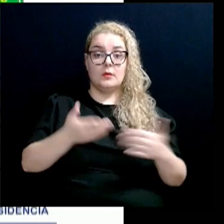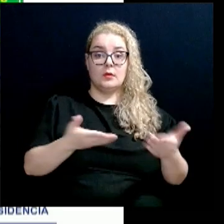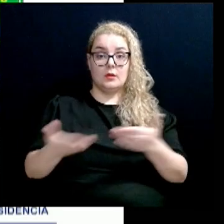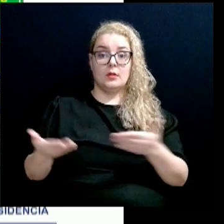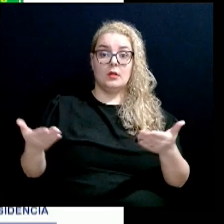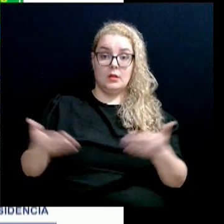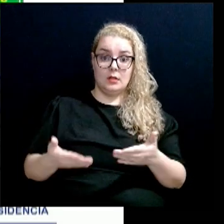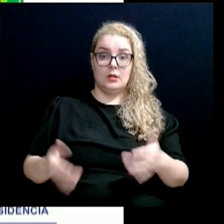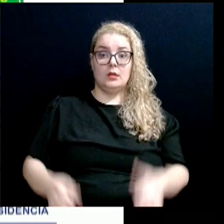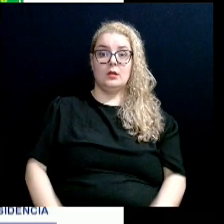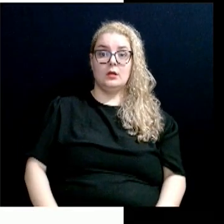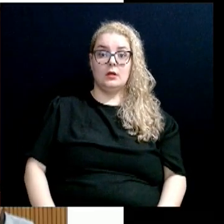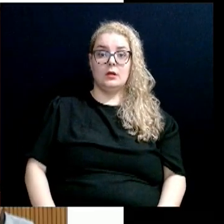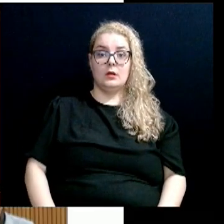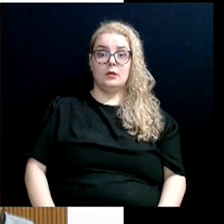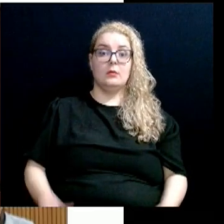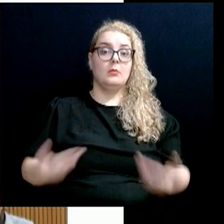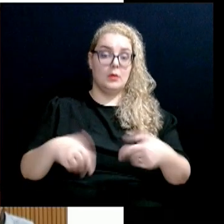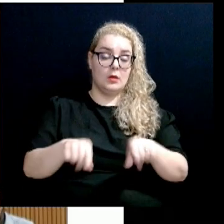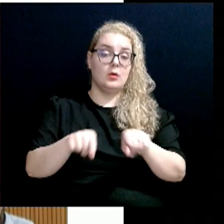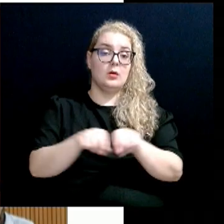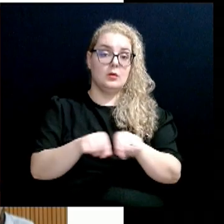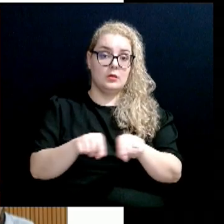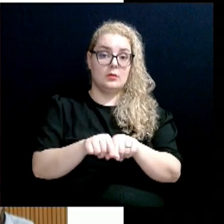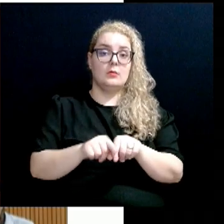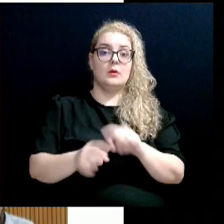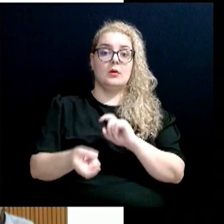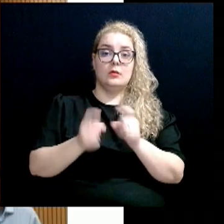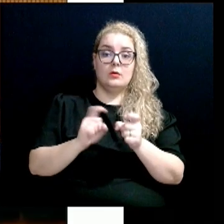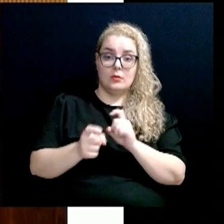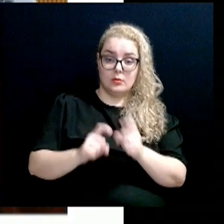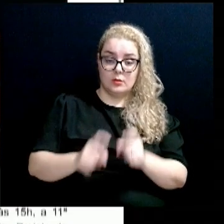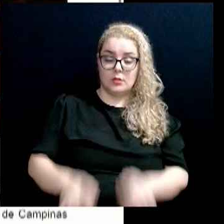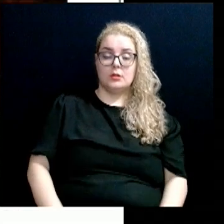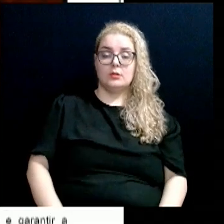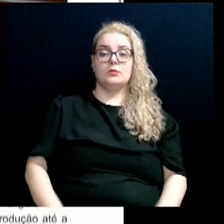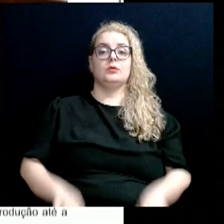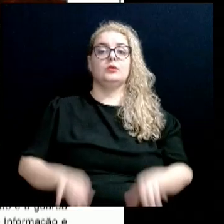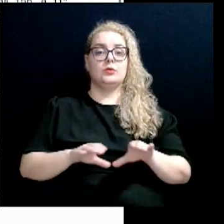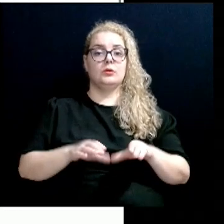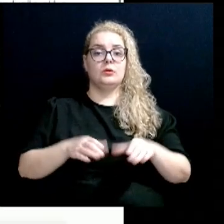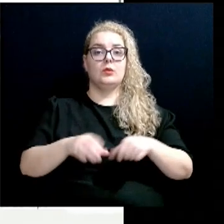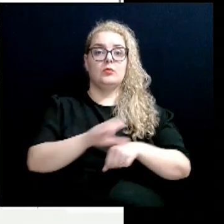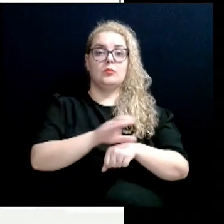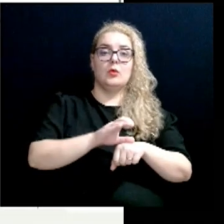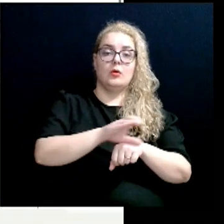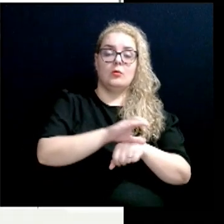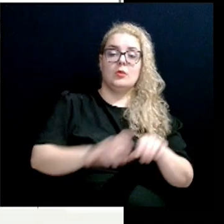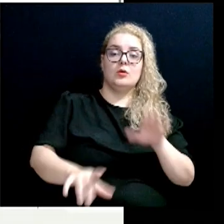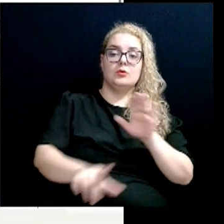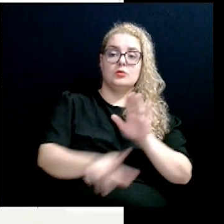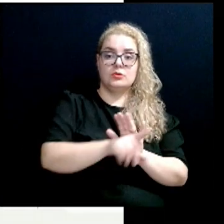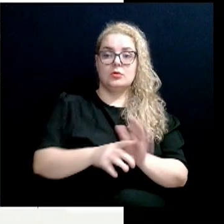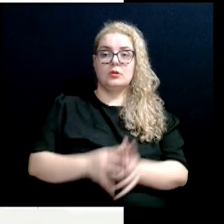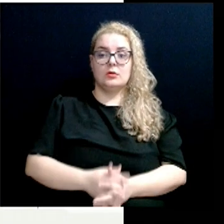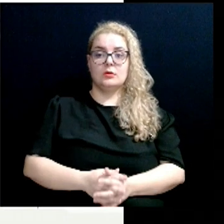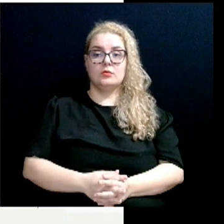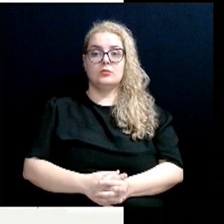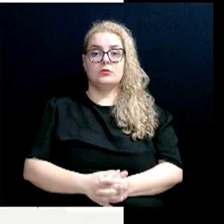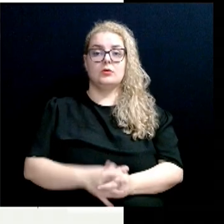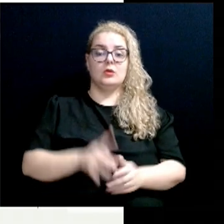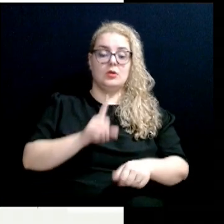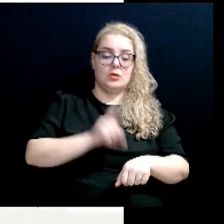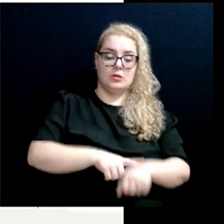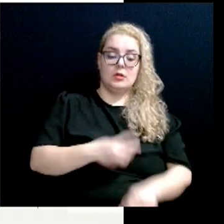mas hoje também tem a reunião da Comissão de Constituição e Legalidade a partir das 3 horas, que